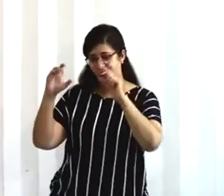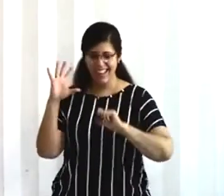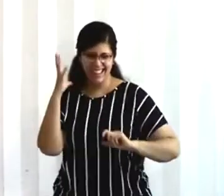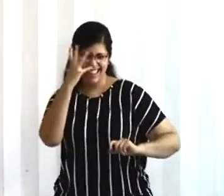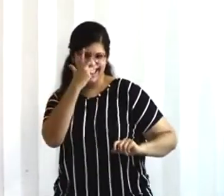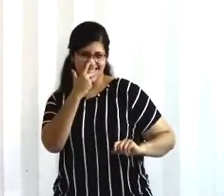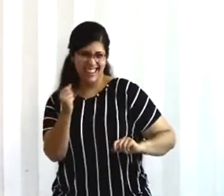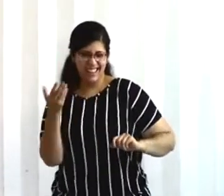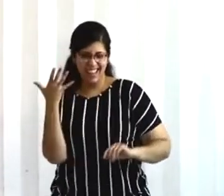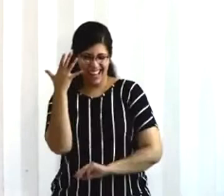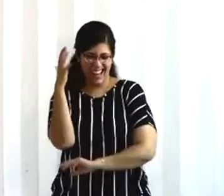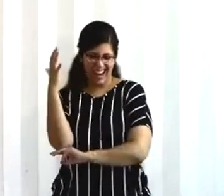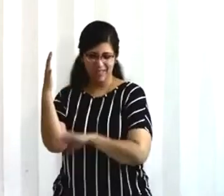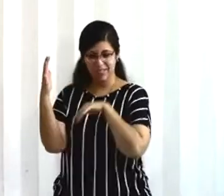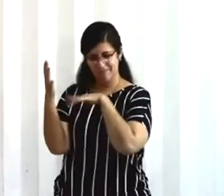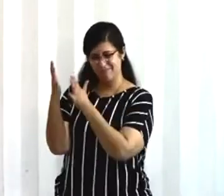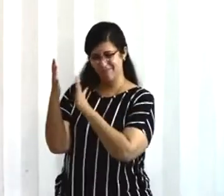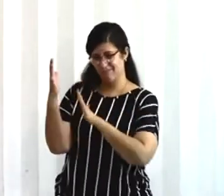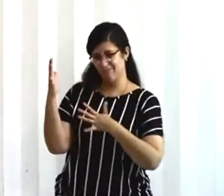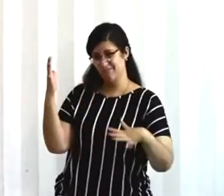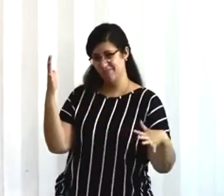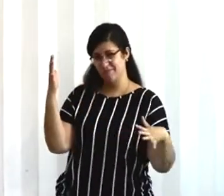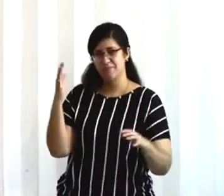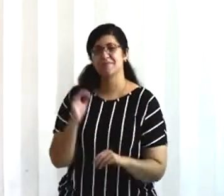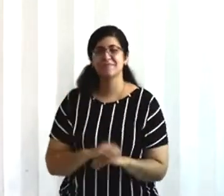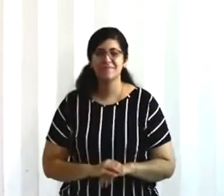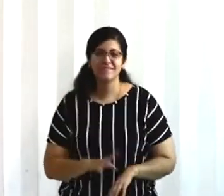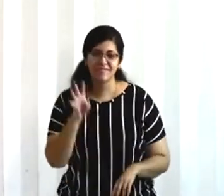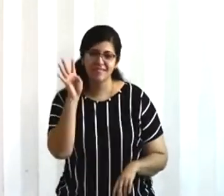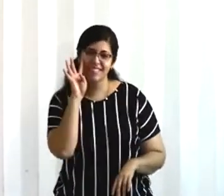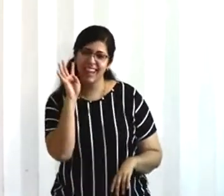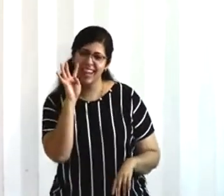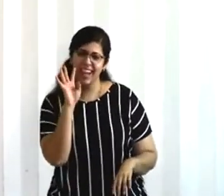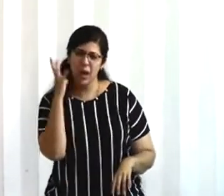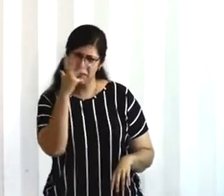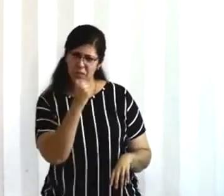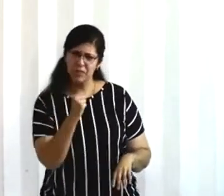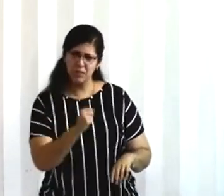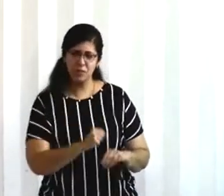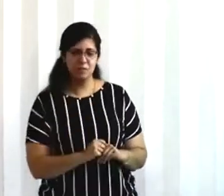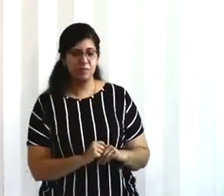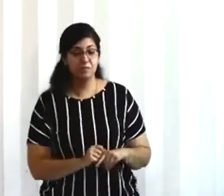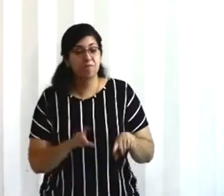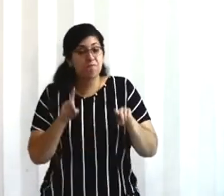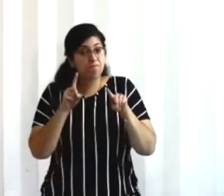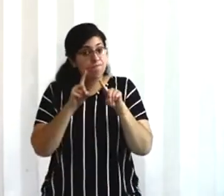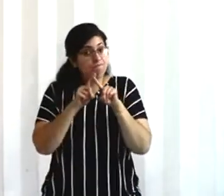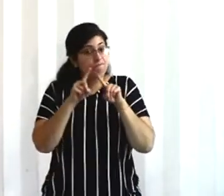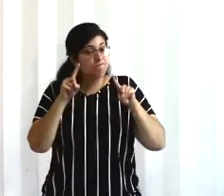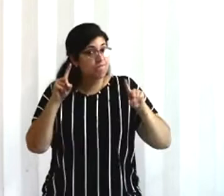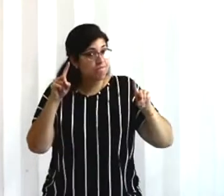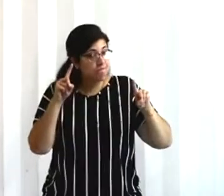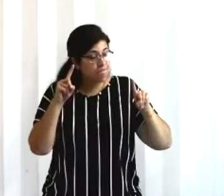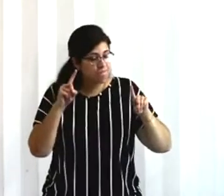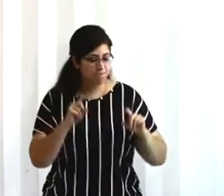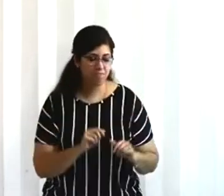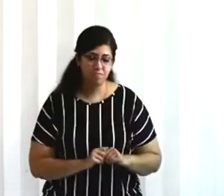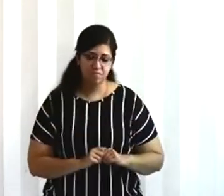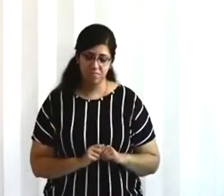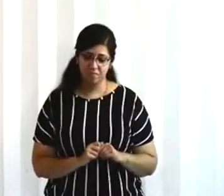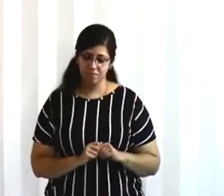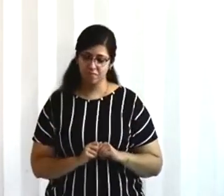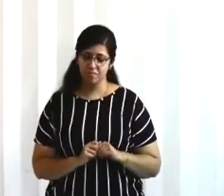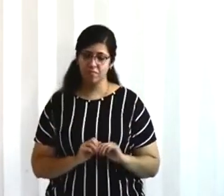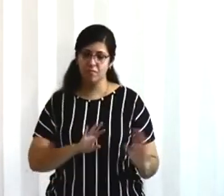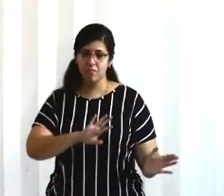mim. É muito legal, é muito lindo. Mas, não sei se vocês lembram, mas no domingo